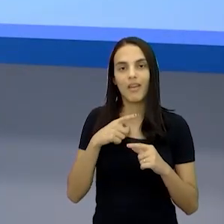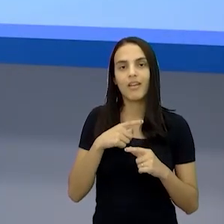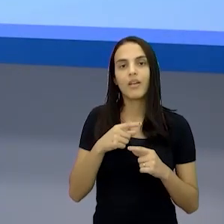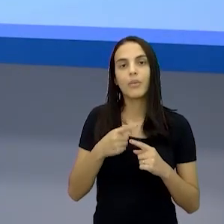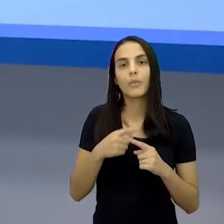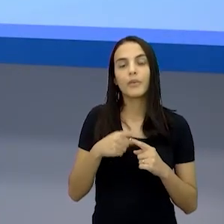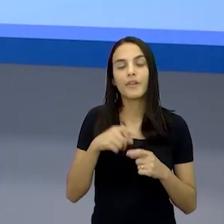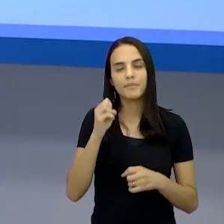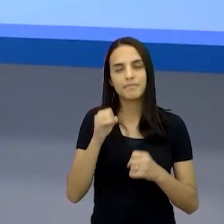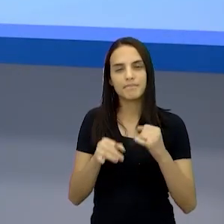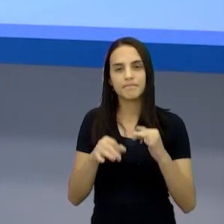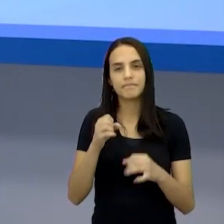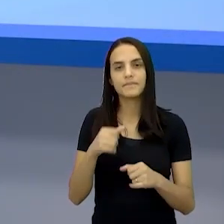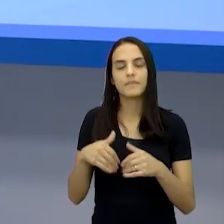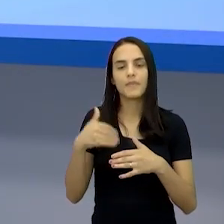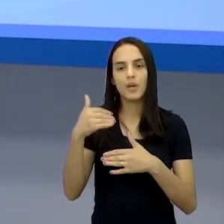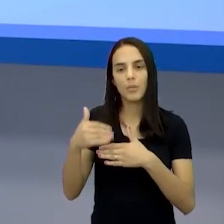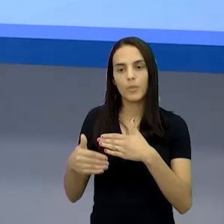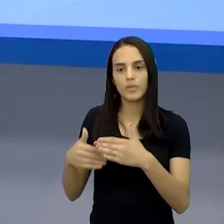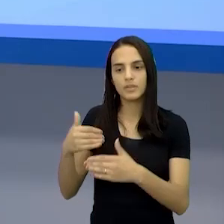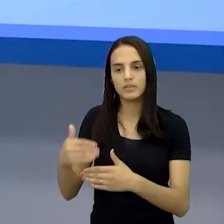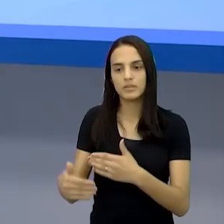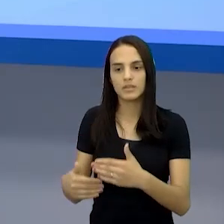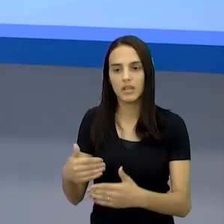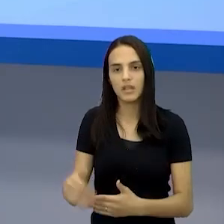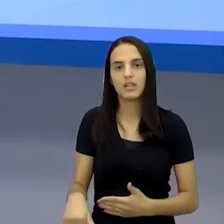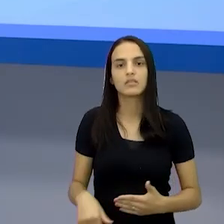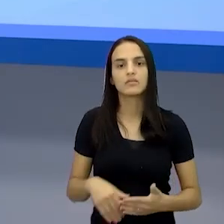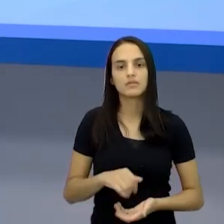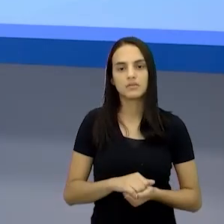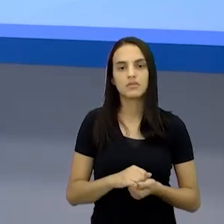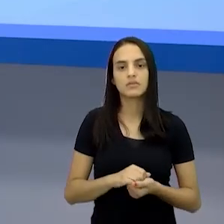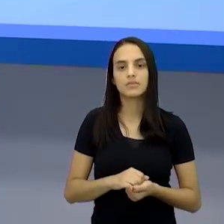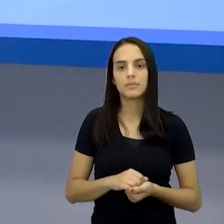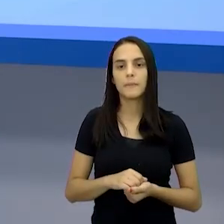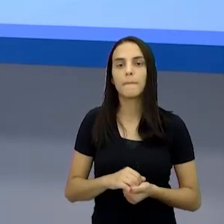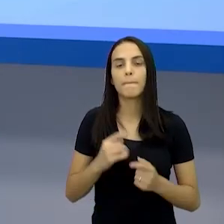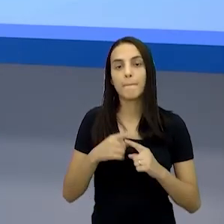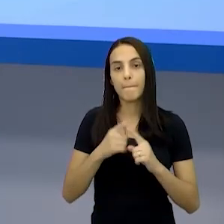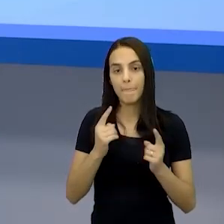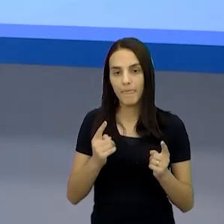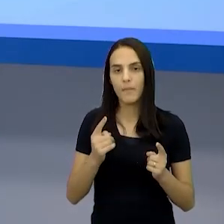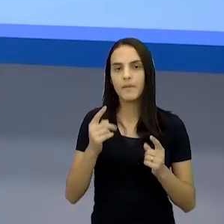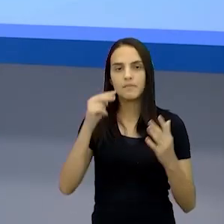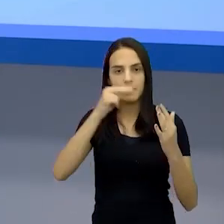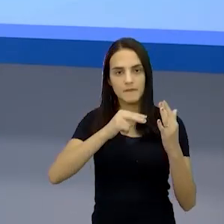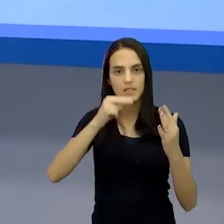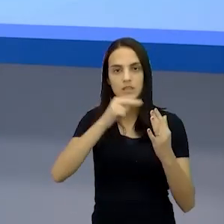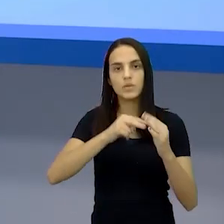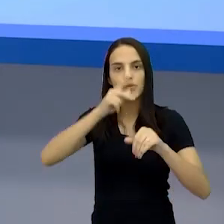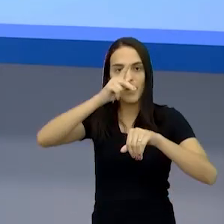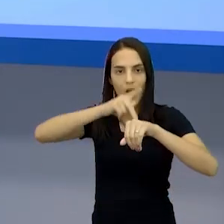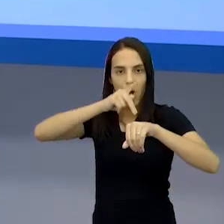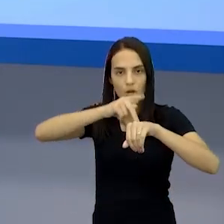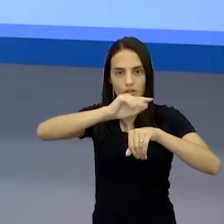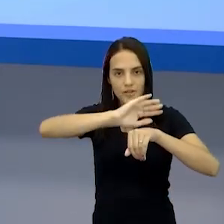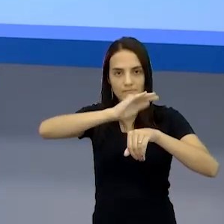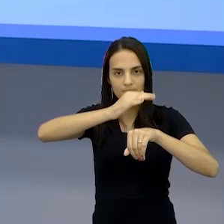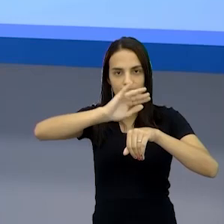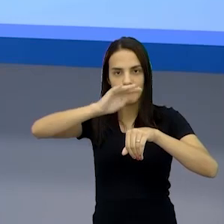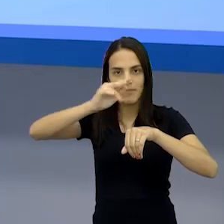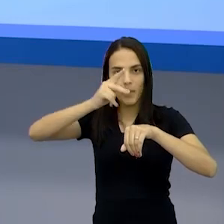retratando, né, o processo aí, né, que vai se passando o tempo, né, mas uma visualização de uma rocha. Então é bem